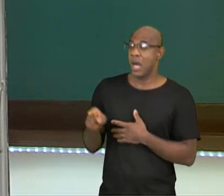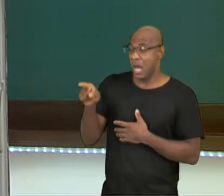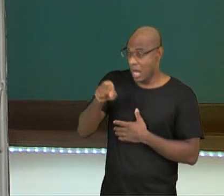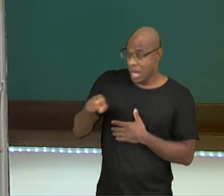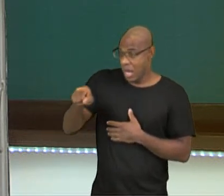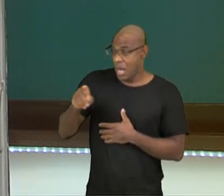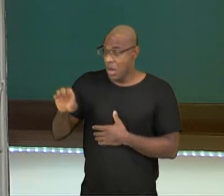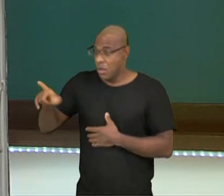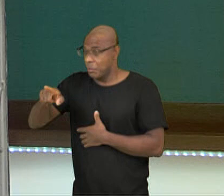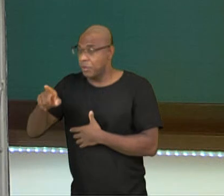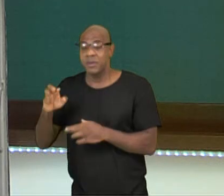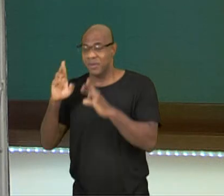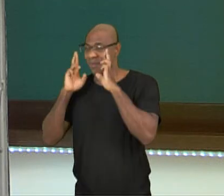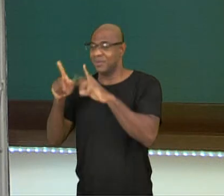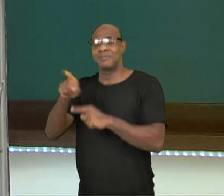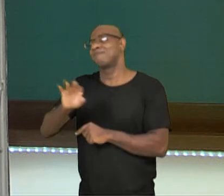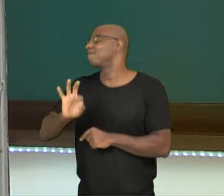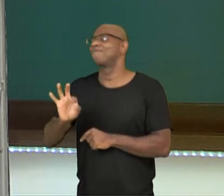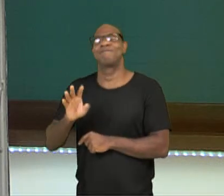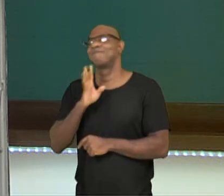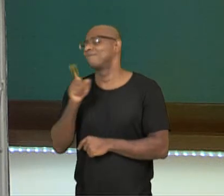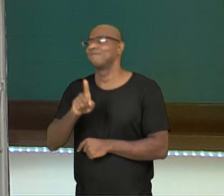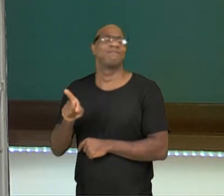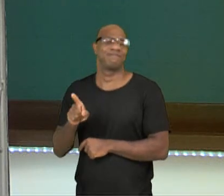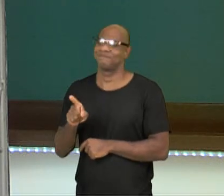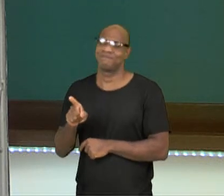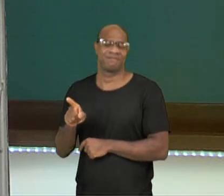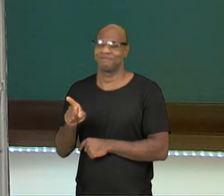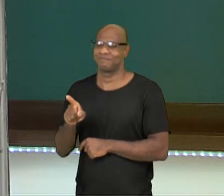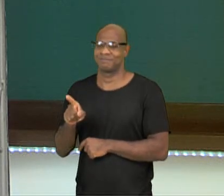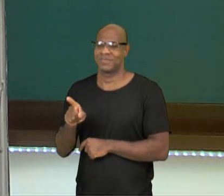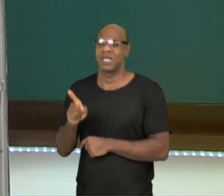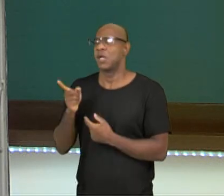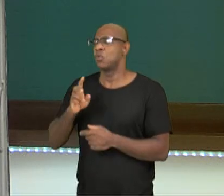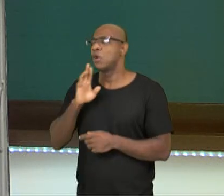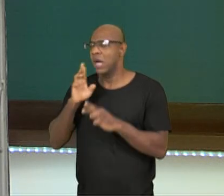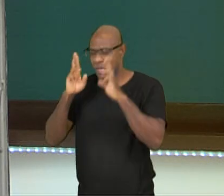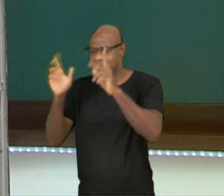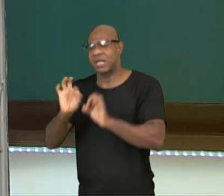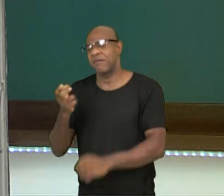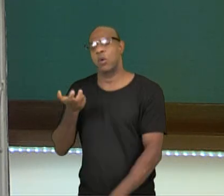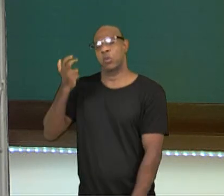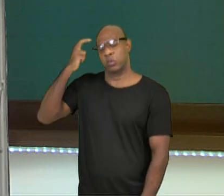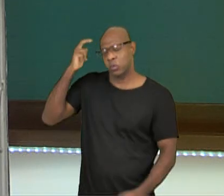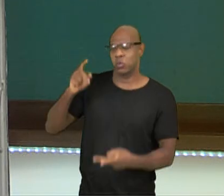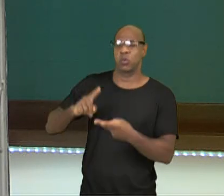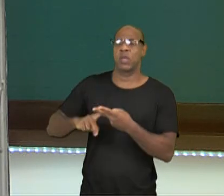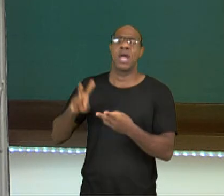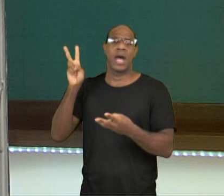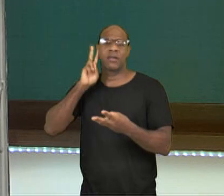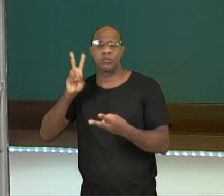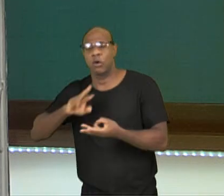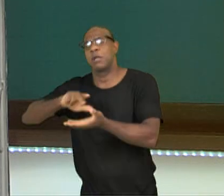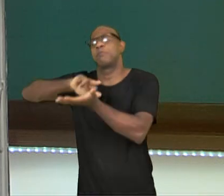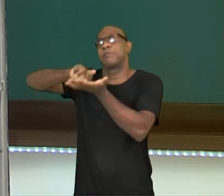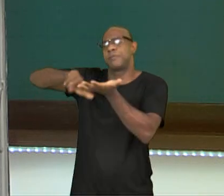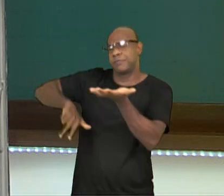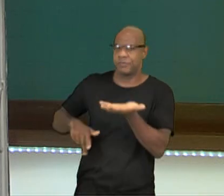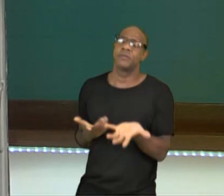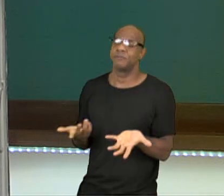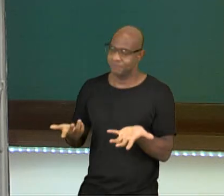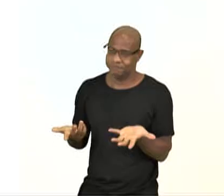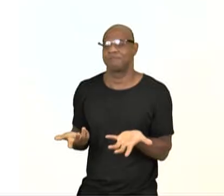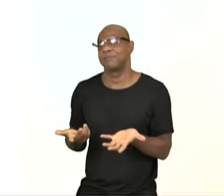Desrespeitando a cultura e a história das comunidades, consequentemente, inúmeros conflitos étnicos pela disputa